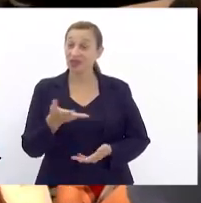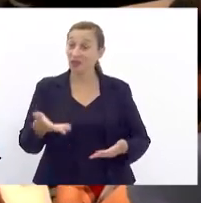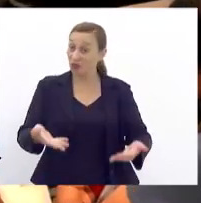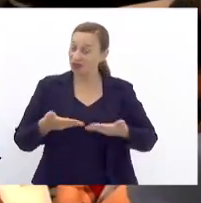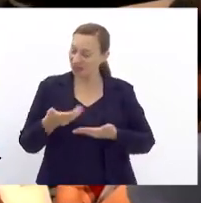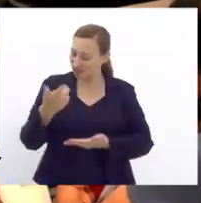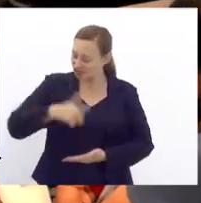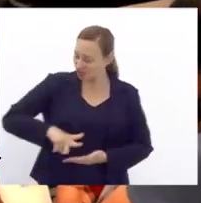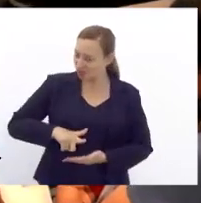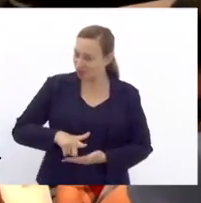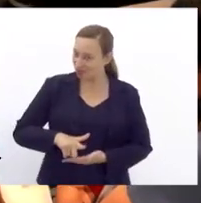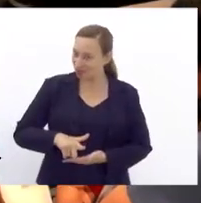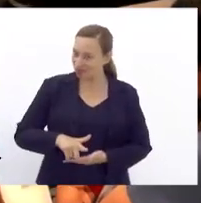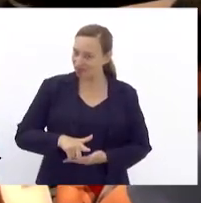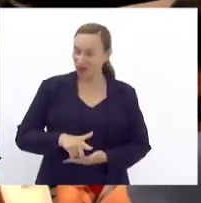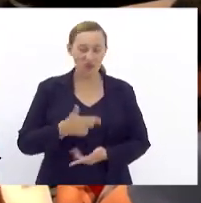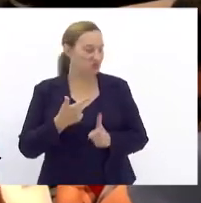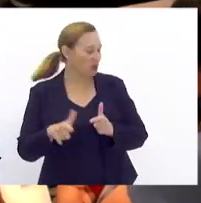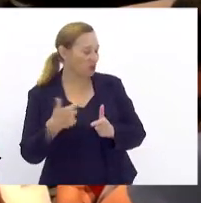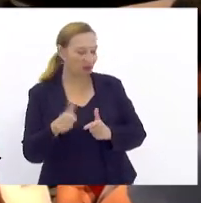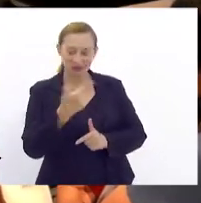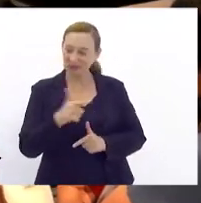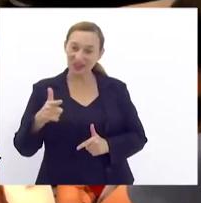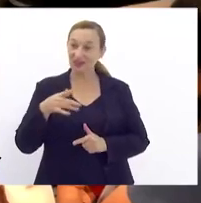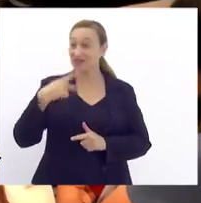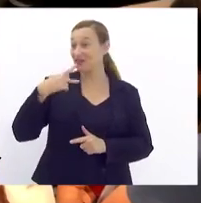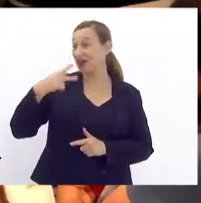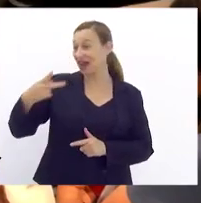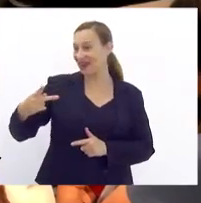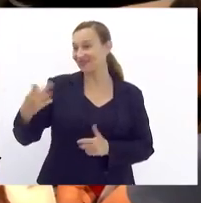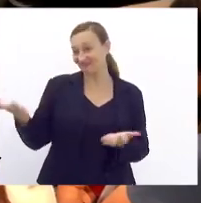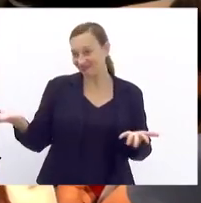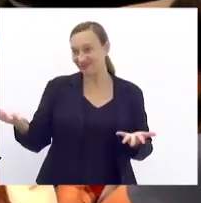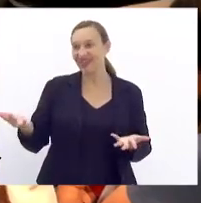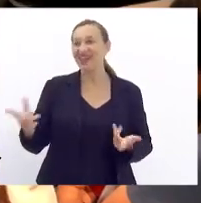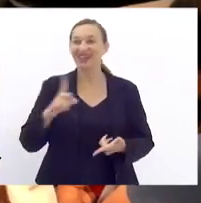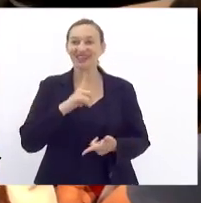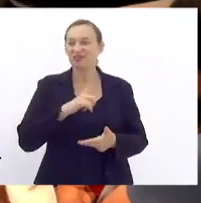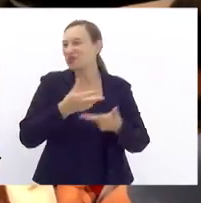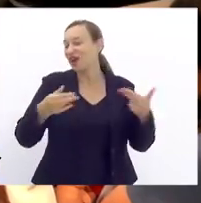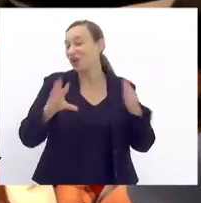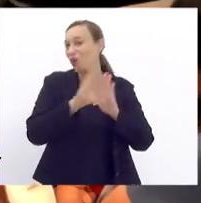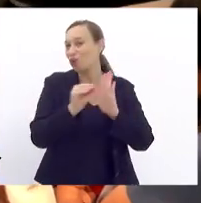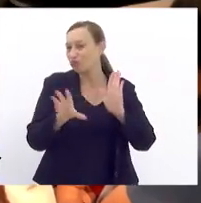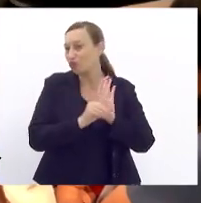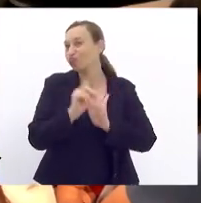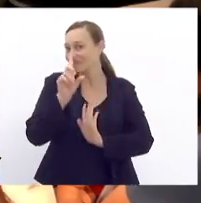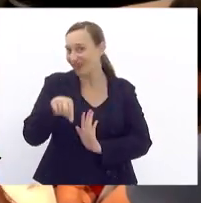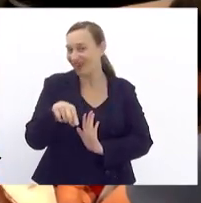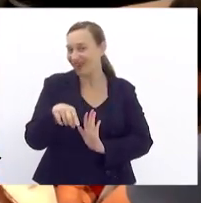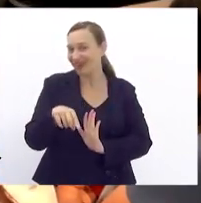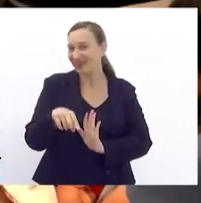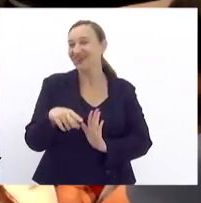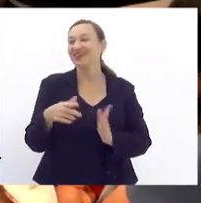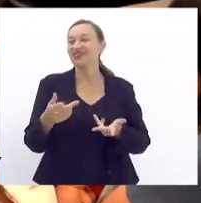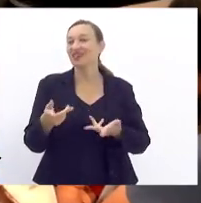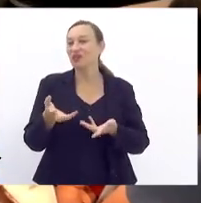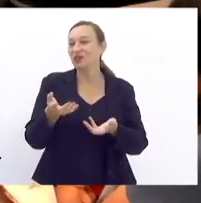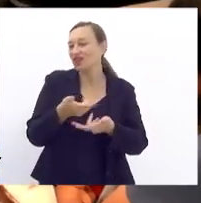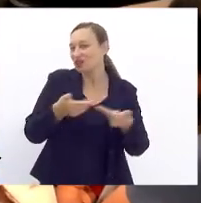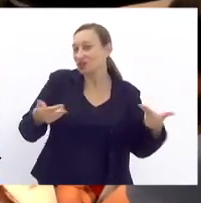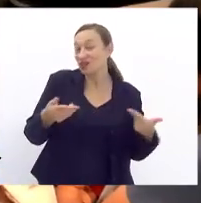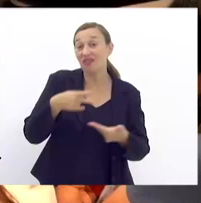a senhora novamente não é nenhum problema em falar quando nós temos muito conteúdo né quando a dizer